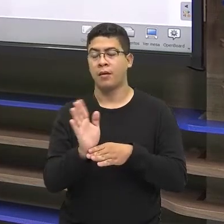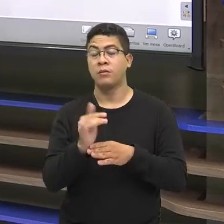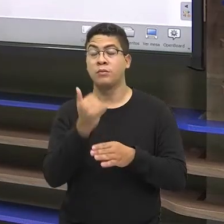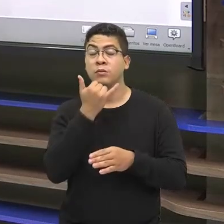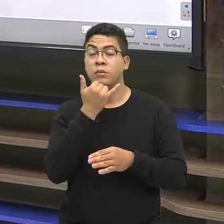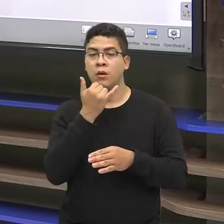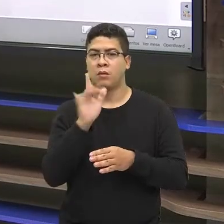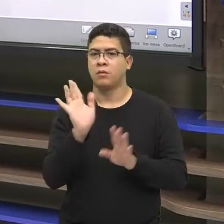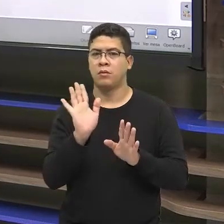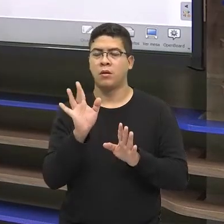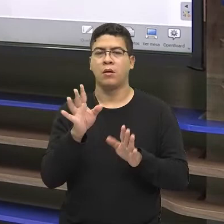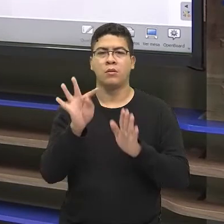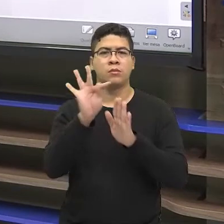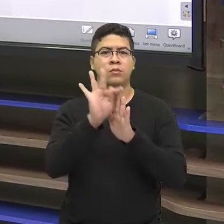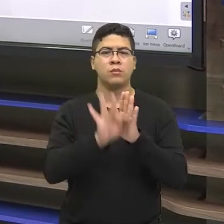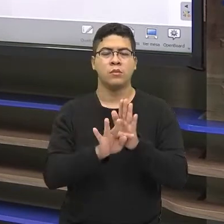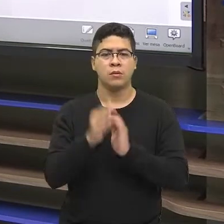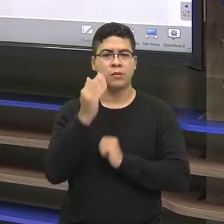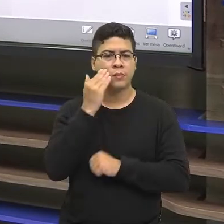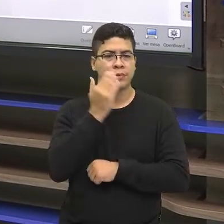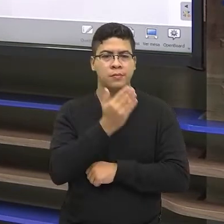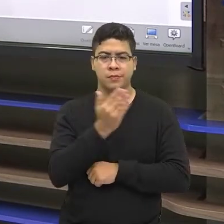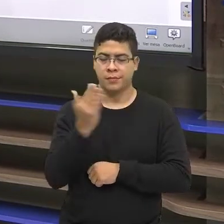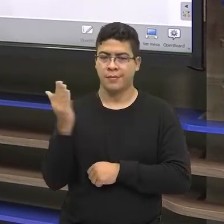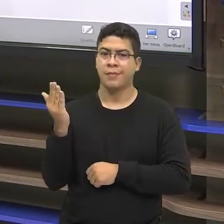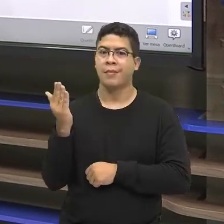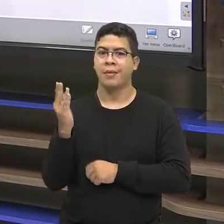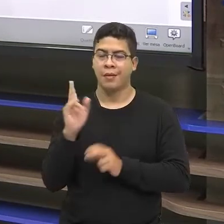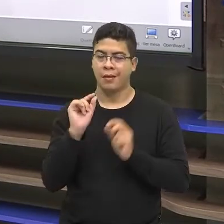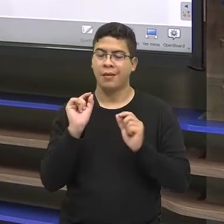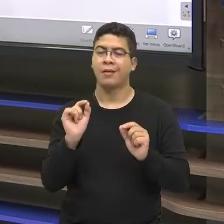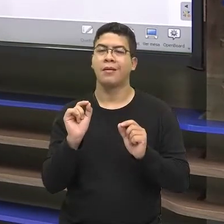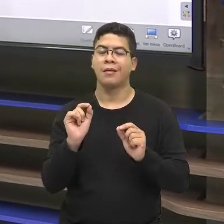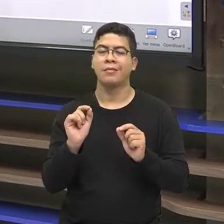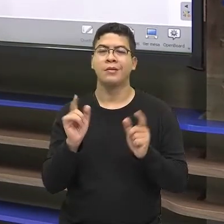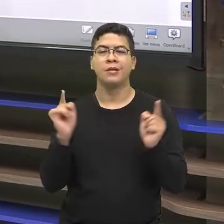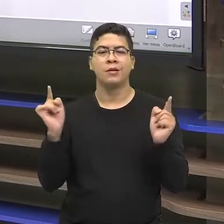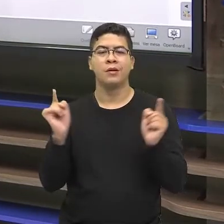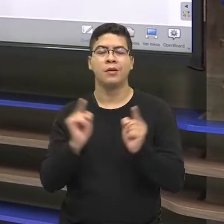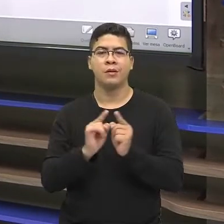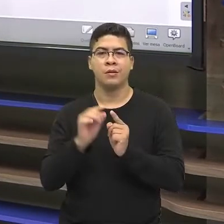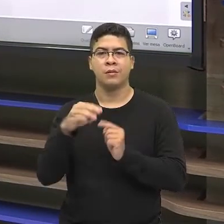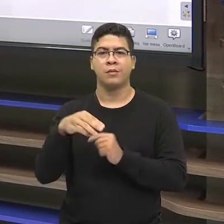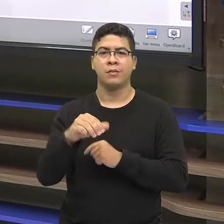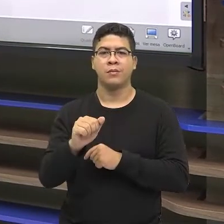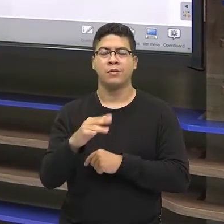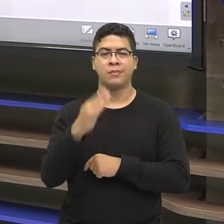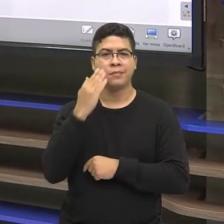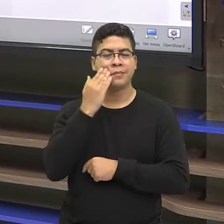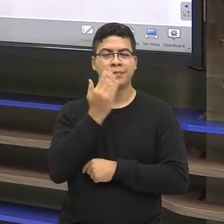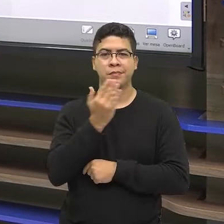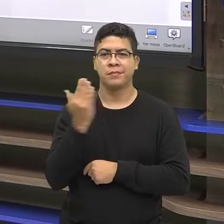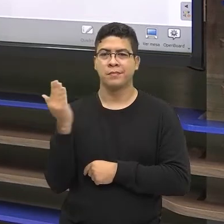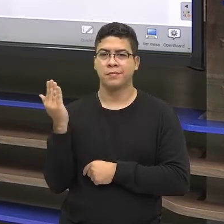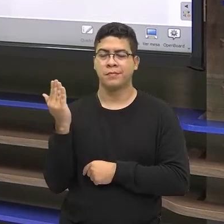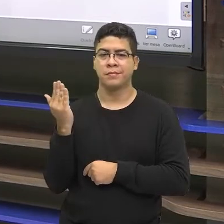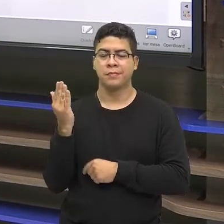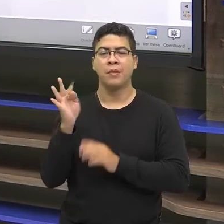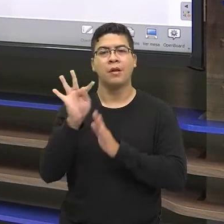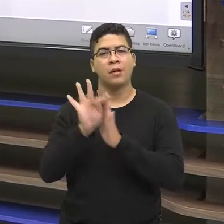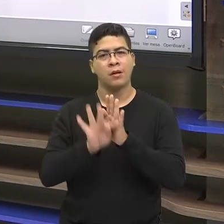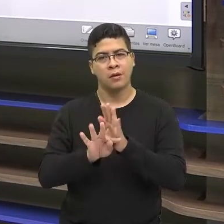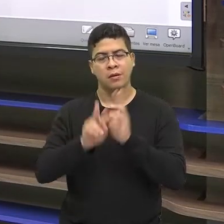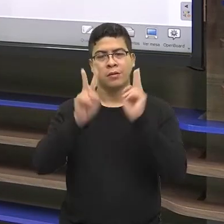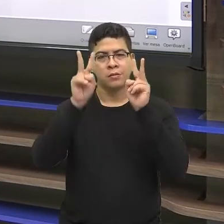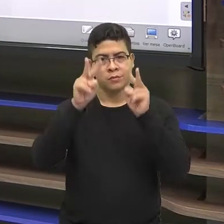temos um texto. Qual é o texto que nós temos aí? Vamos ver aqui um trecho de Macunaíma. Vamos ver um trecho de Macunaíma, você